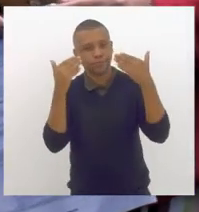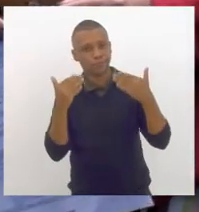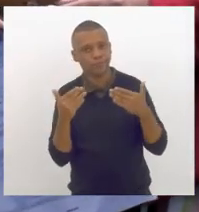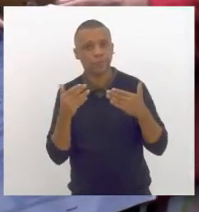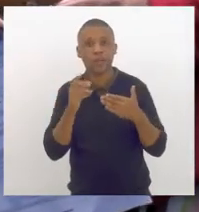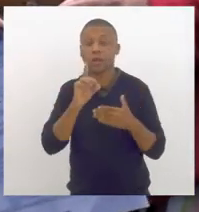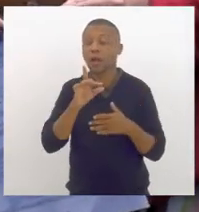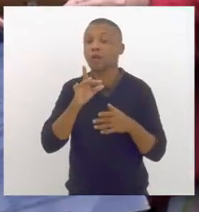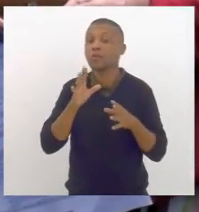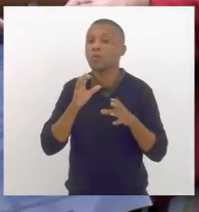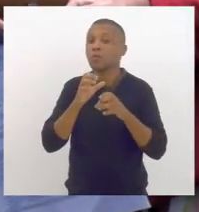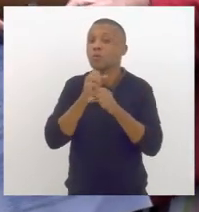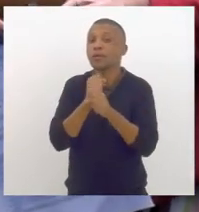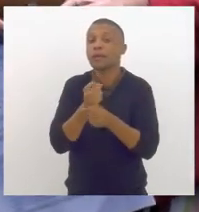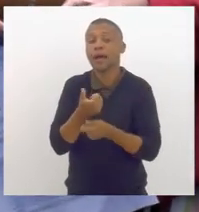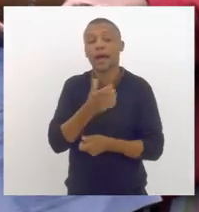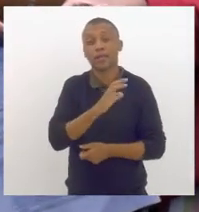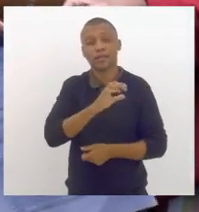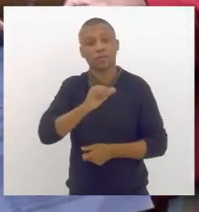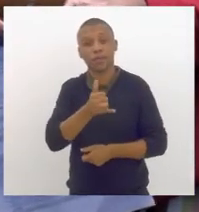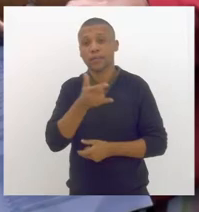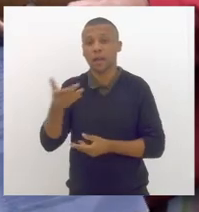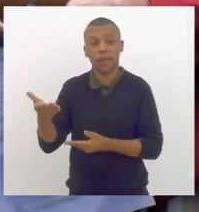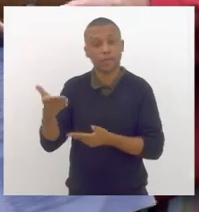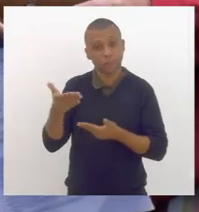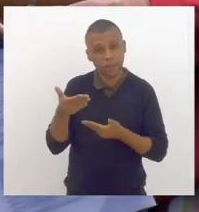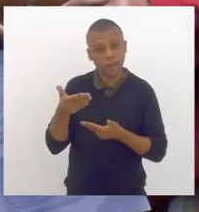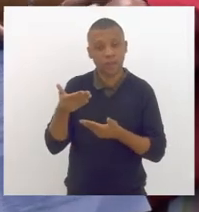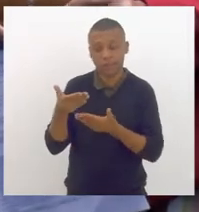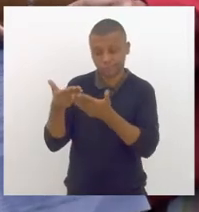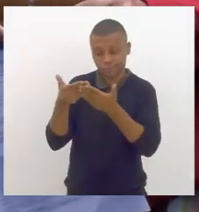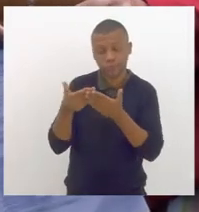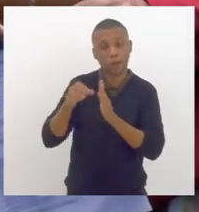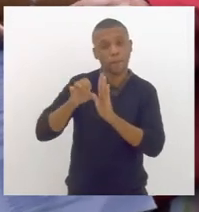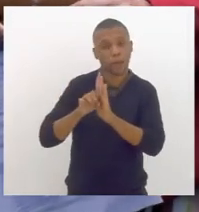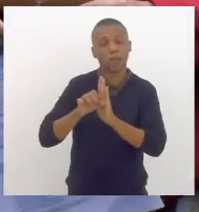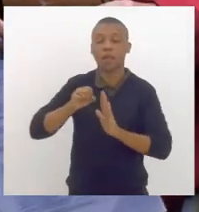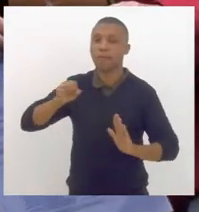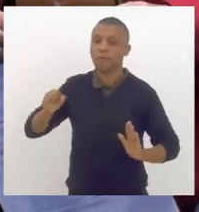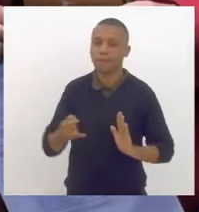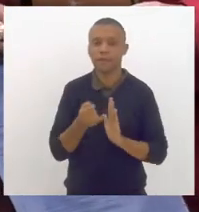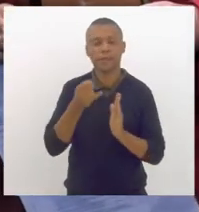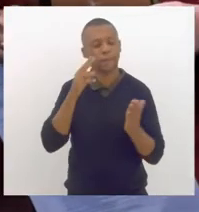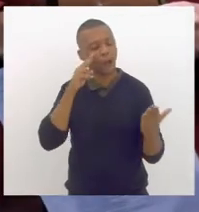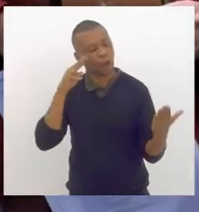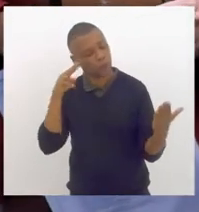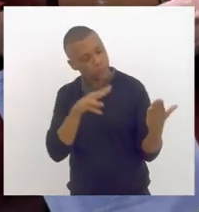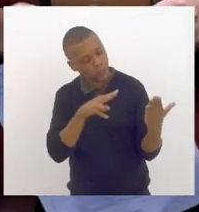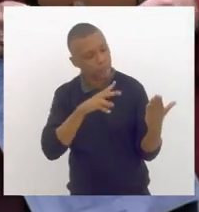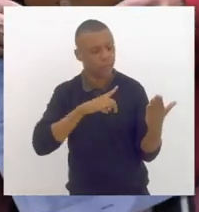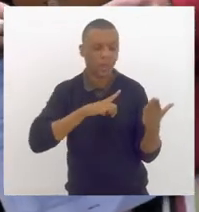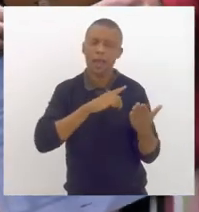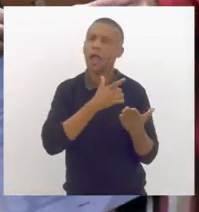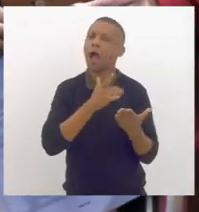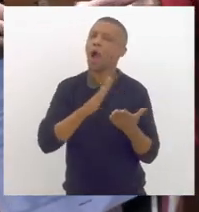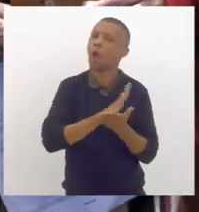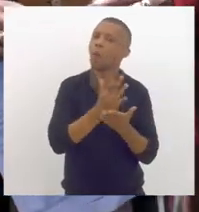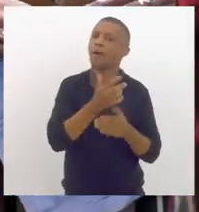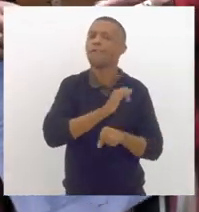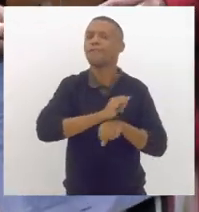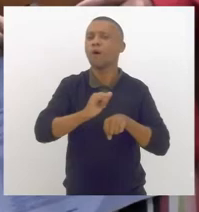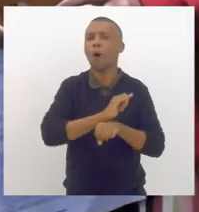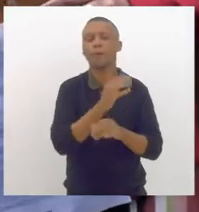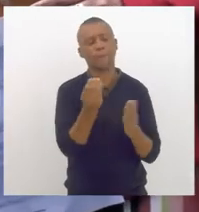esse acréscimo, que a CCJ, ao receber as emendas ao projeto, aproveite para levar em conta e se há forma de composição